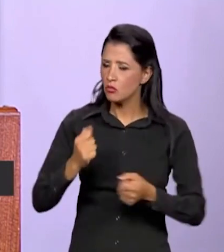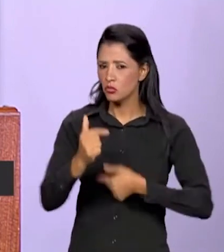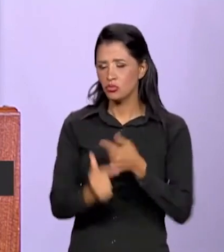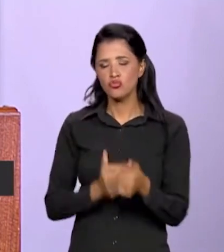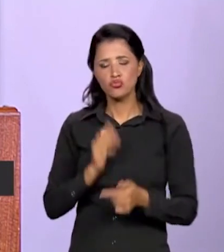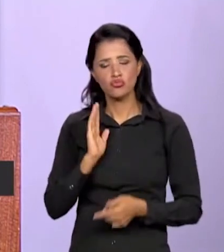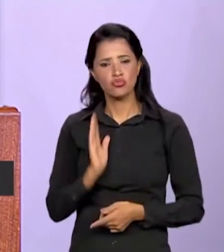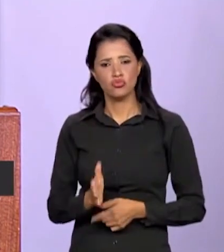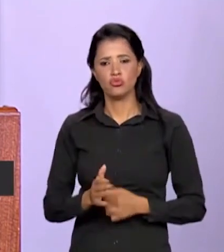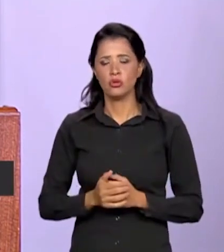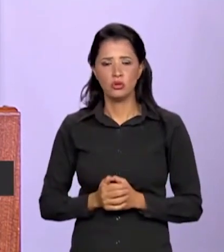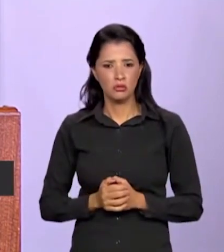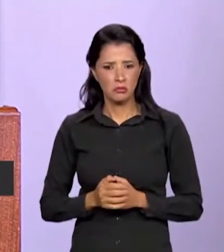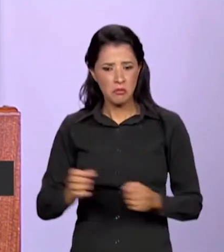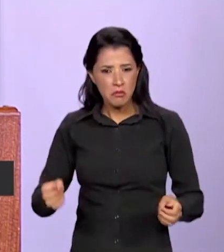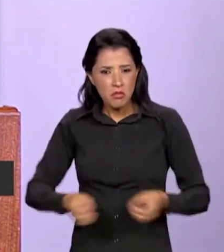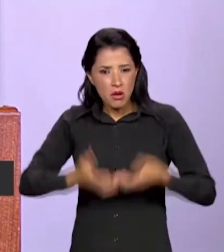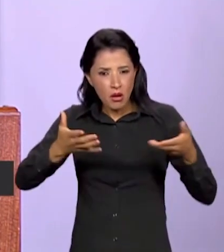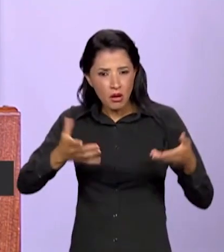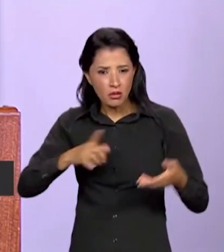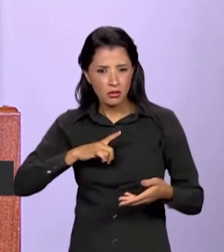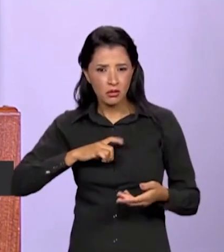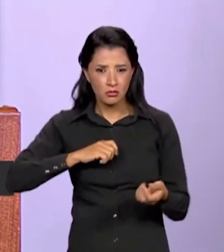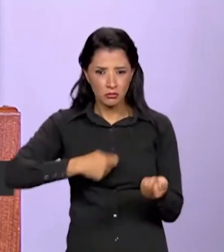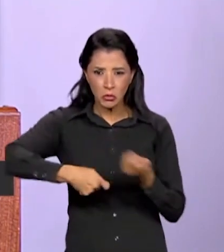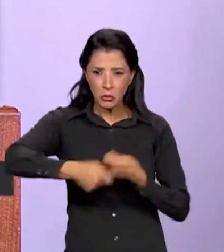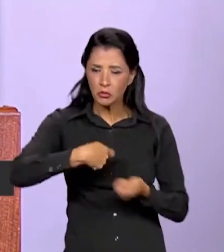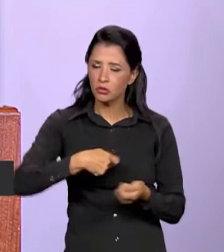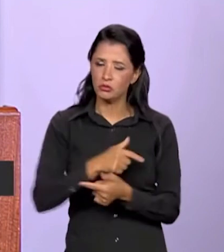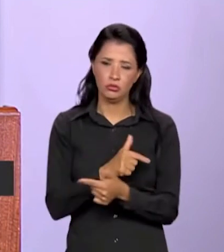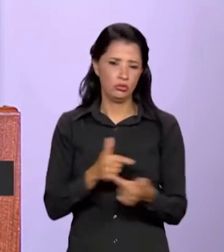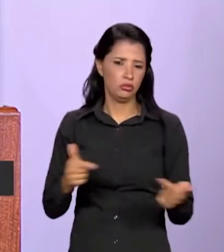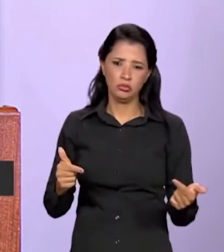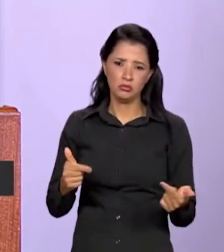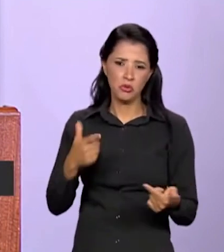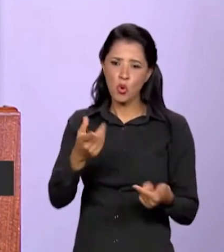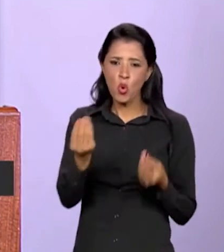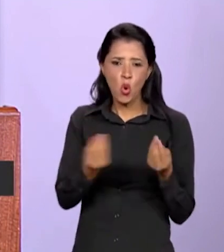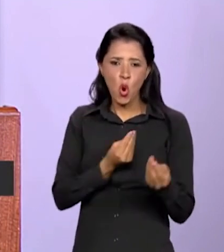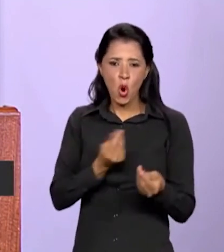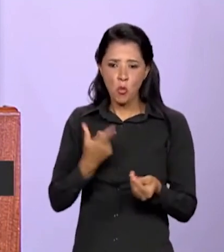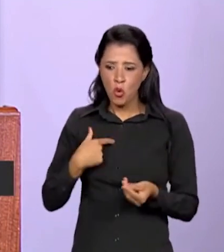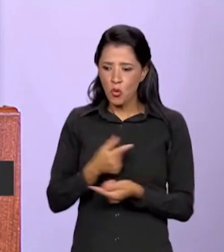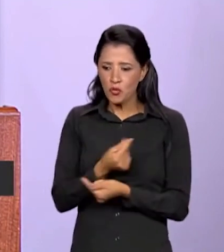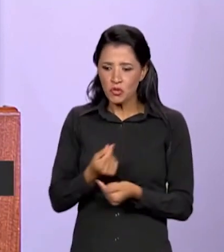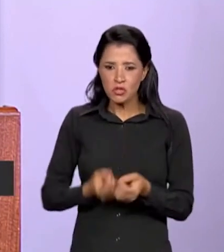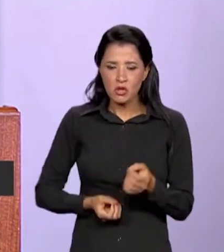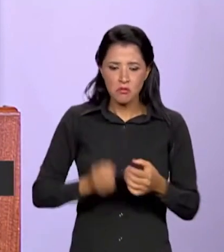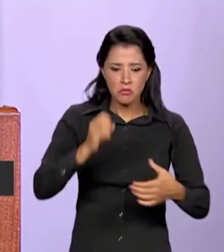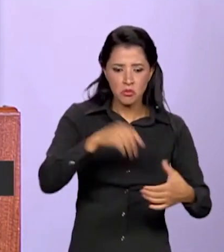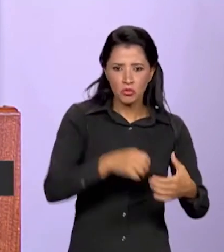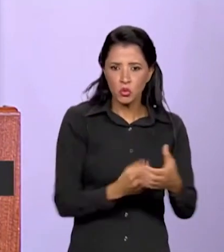Não existe milagre em economia. Você não distribui o que você não produz.